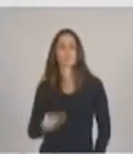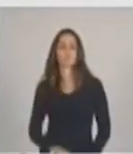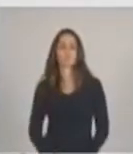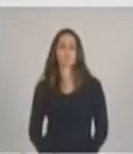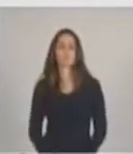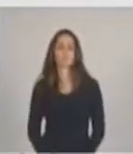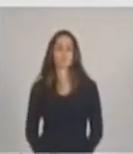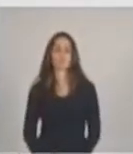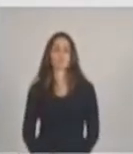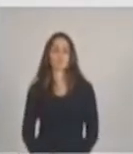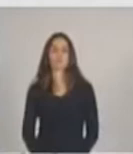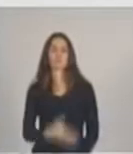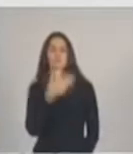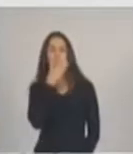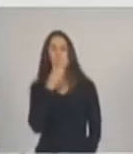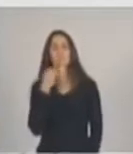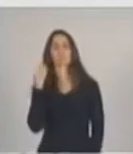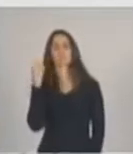Doutor Hudson.